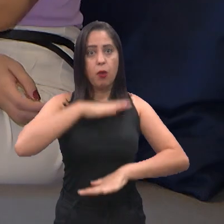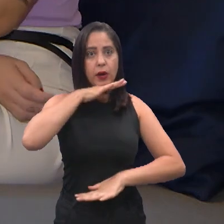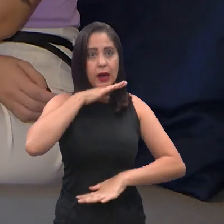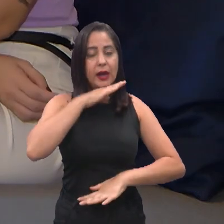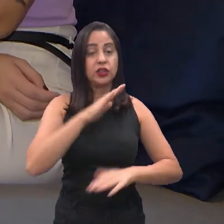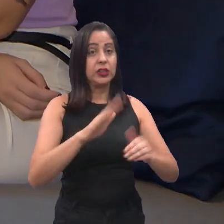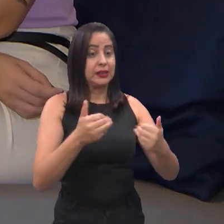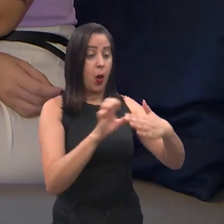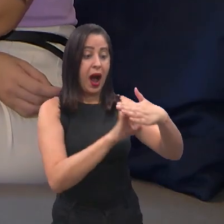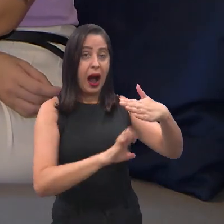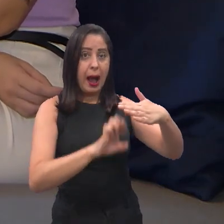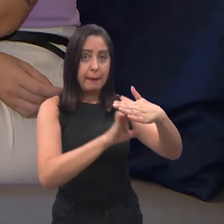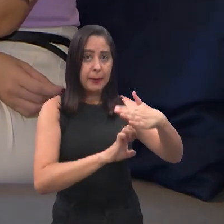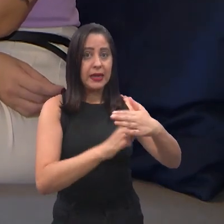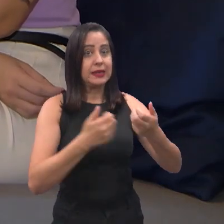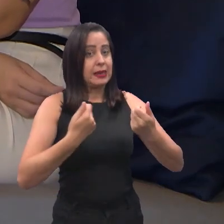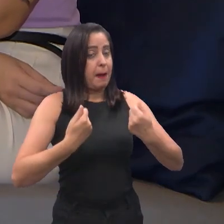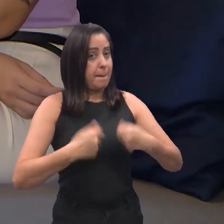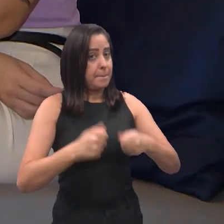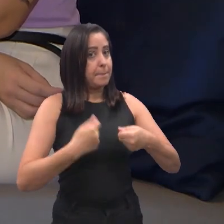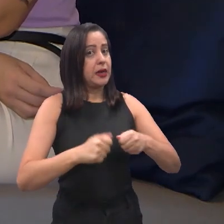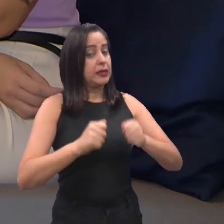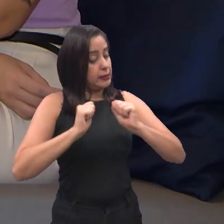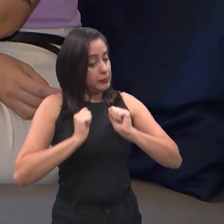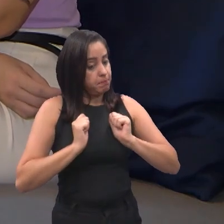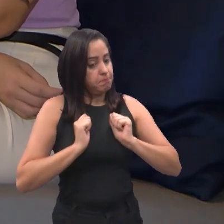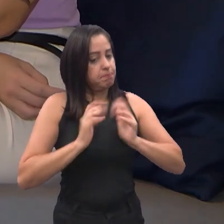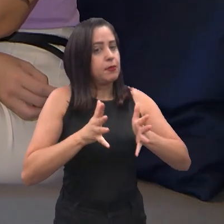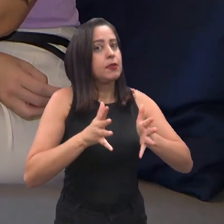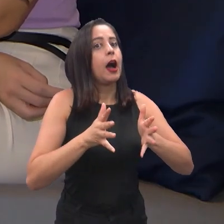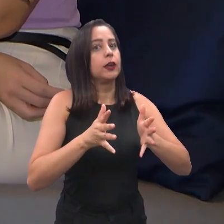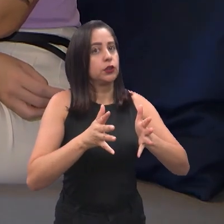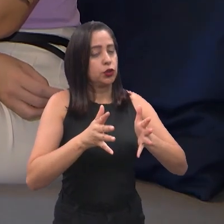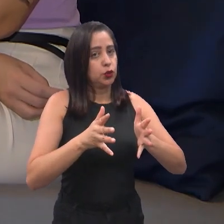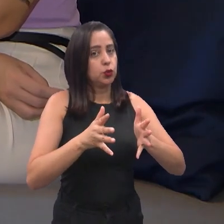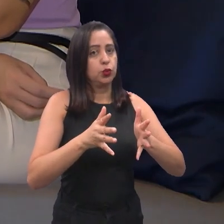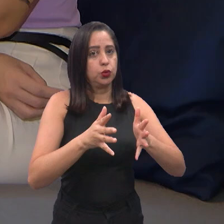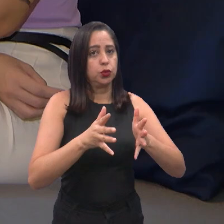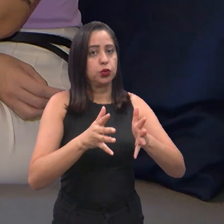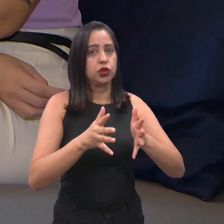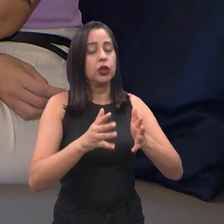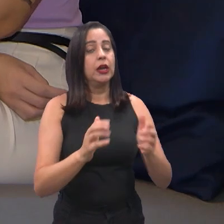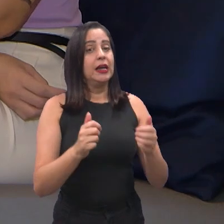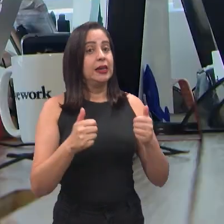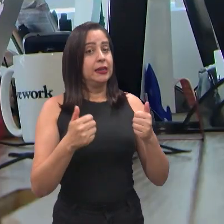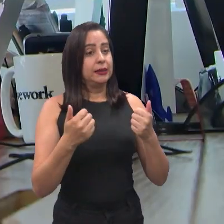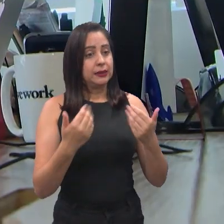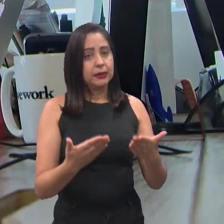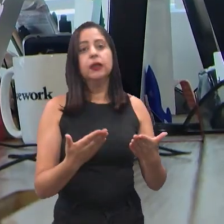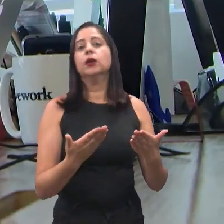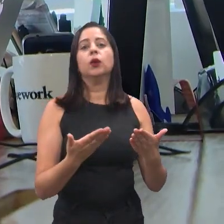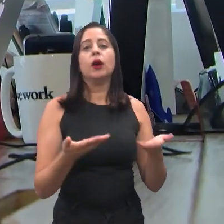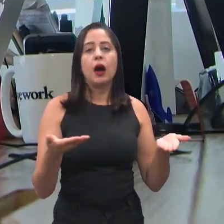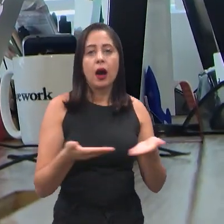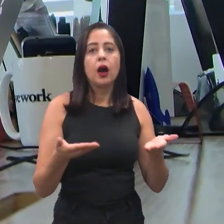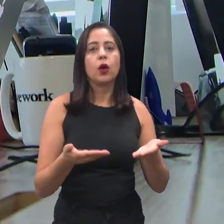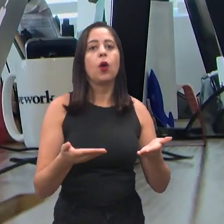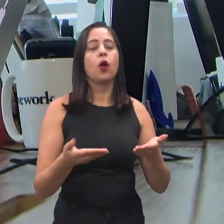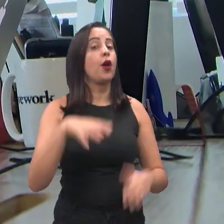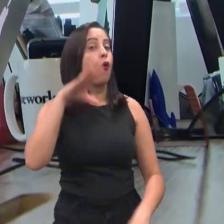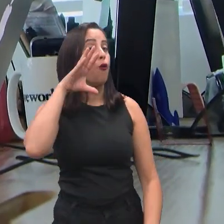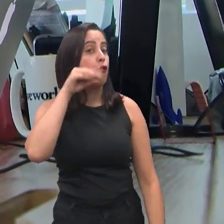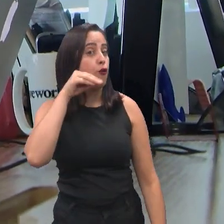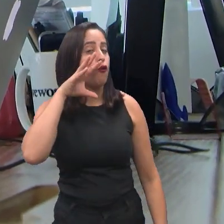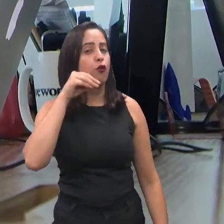ter algumas ações referentes àquele CID. Então, nesse sentido, o colaborador ele